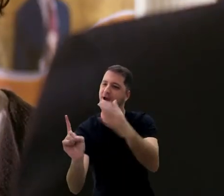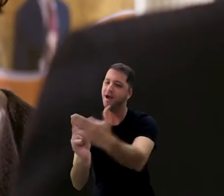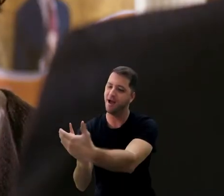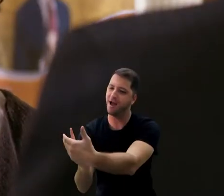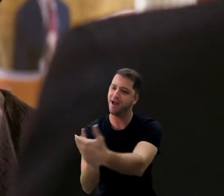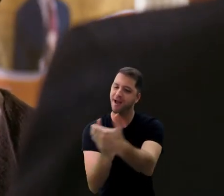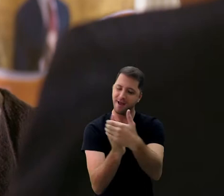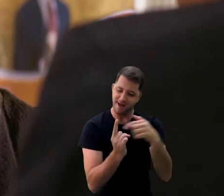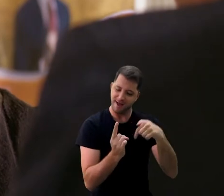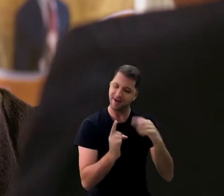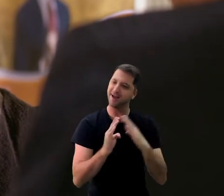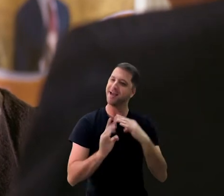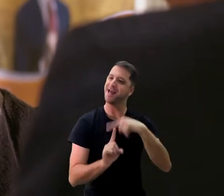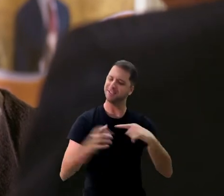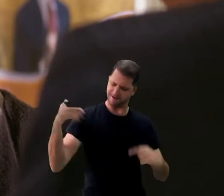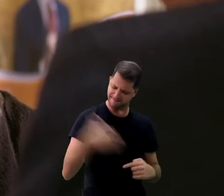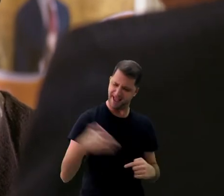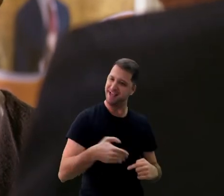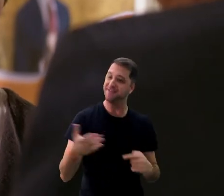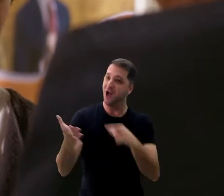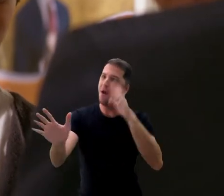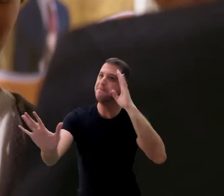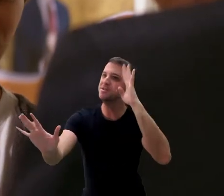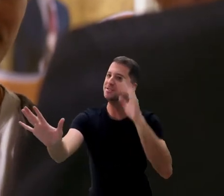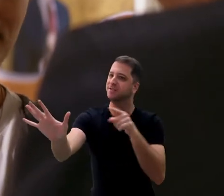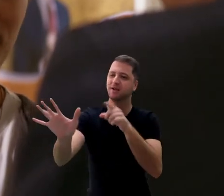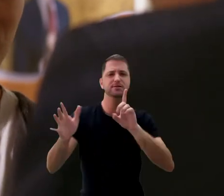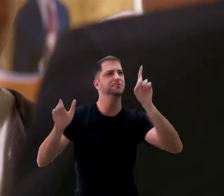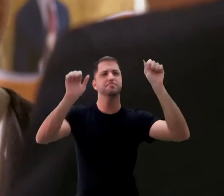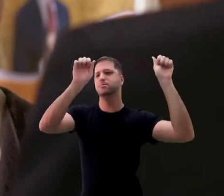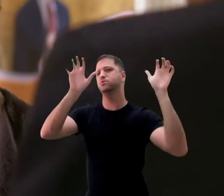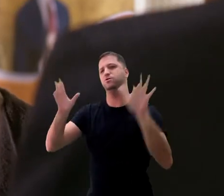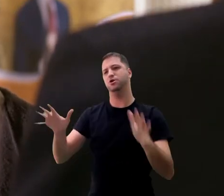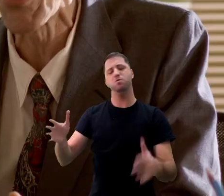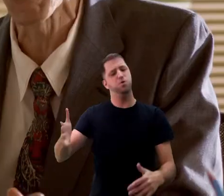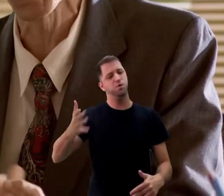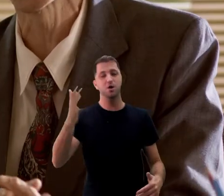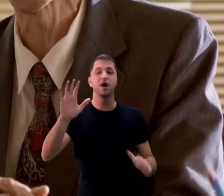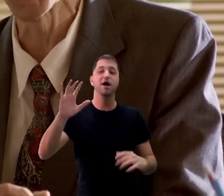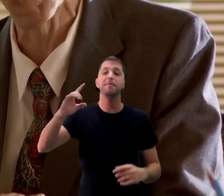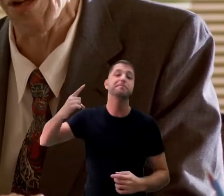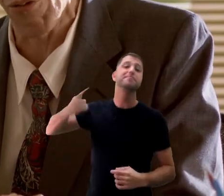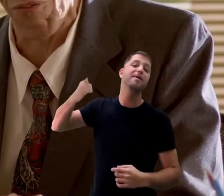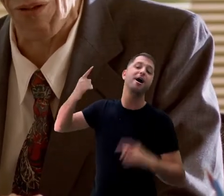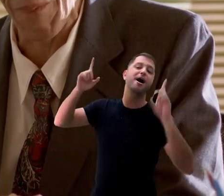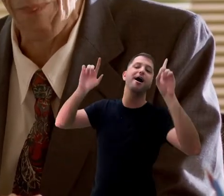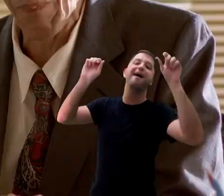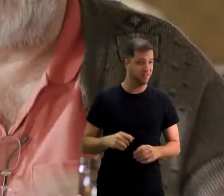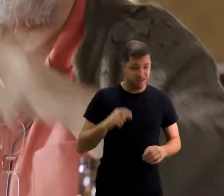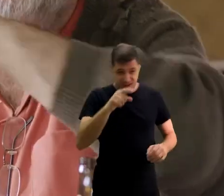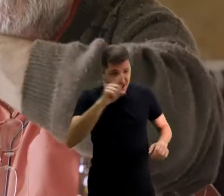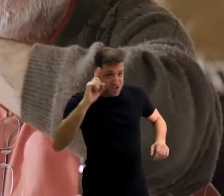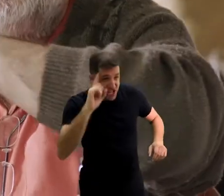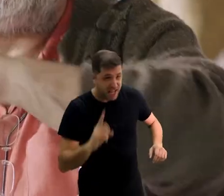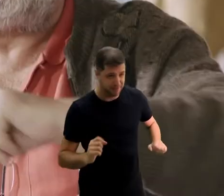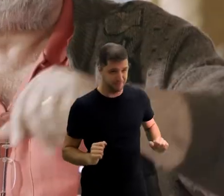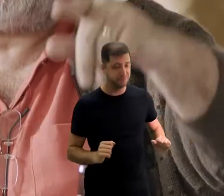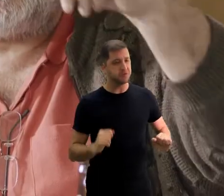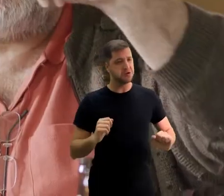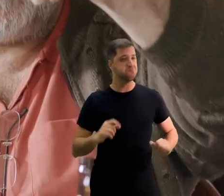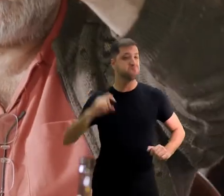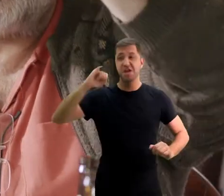Você passa a congregar com a gente. Vem pra cá, irmãozinho. Irmão, pensa nisso. Vai ser chuva de bênção na sua vida. Quer saber?